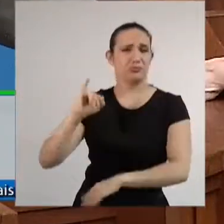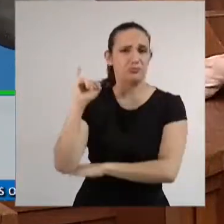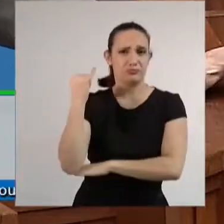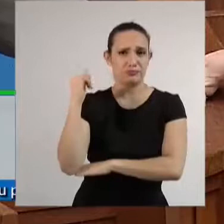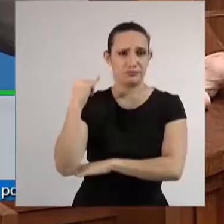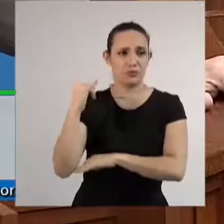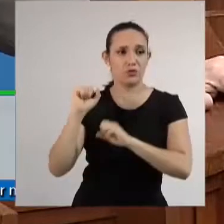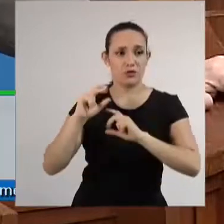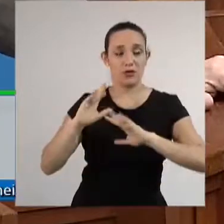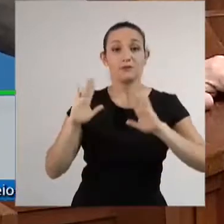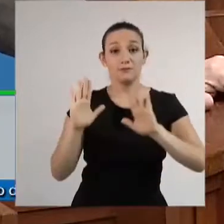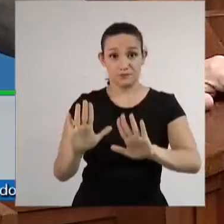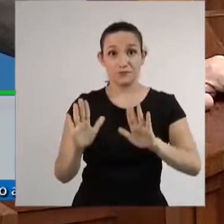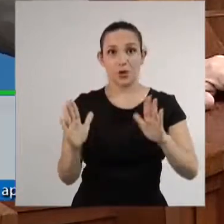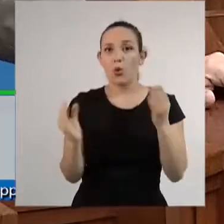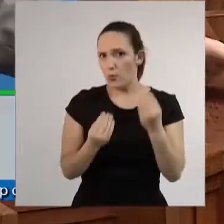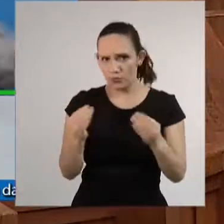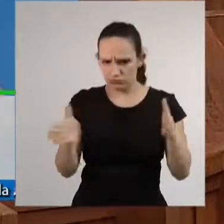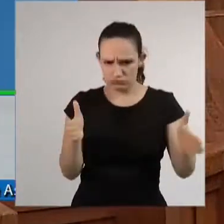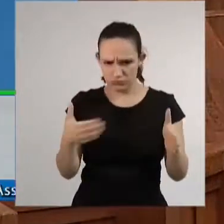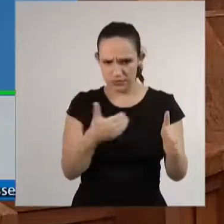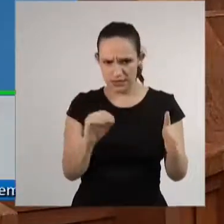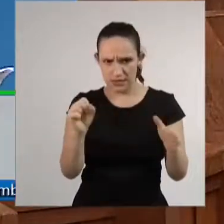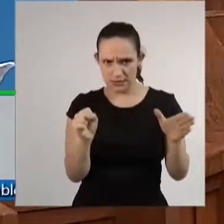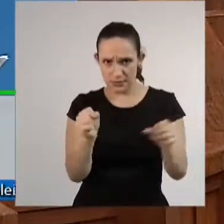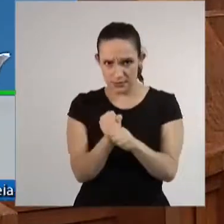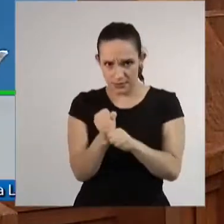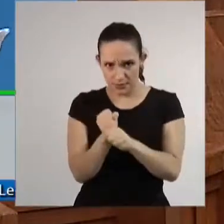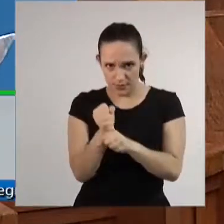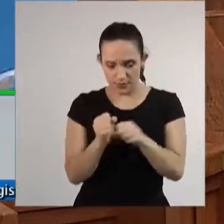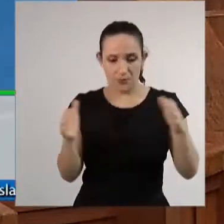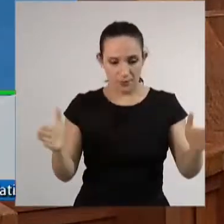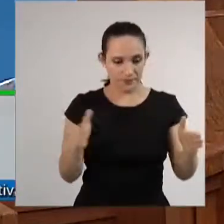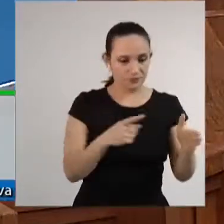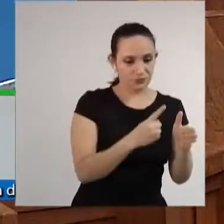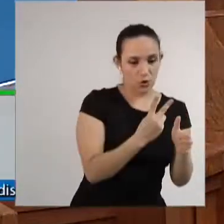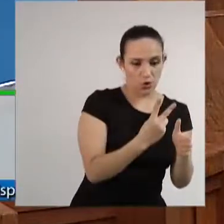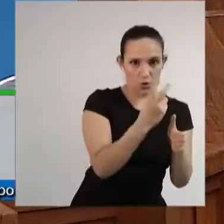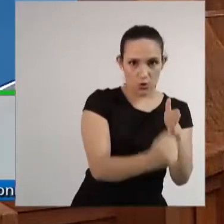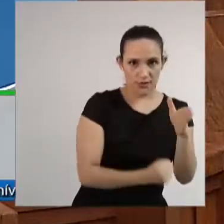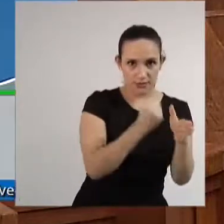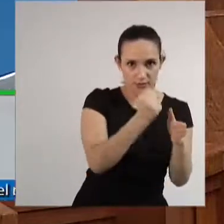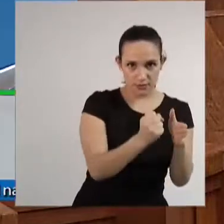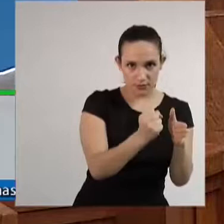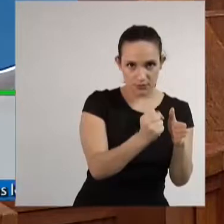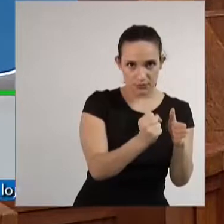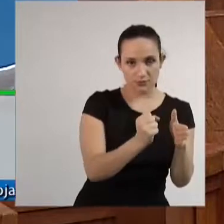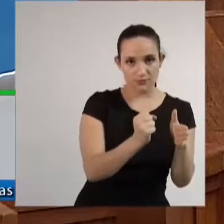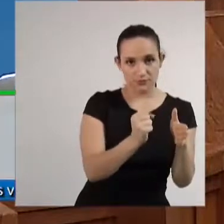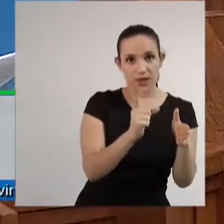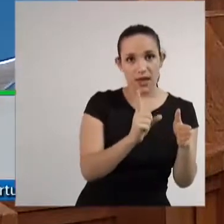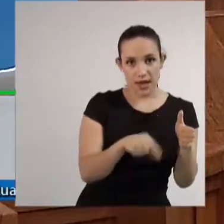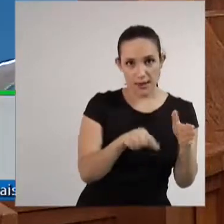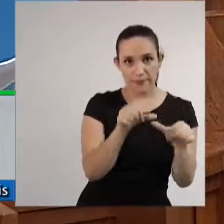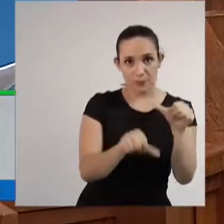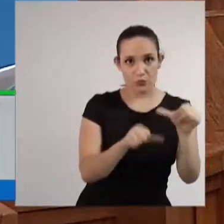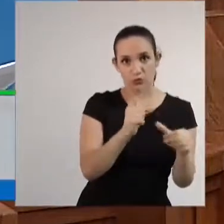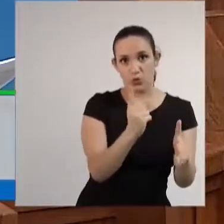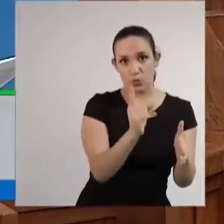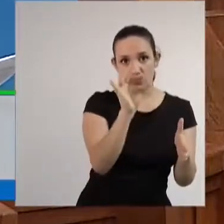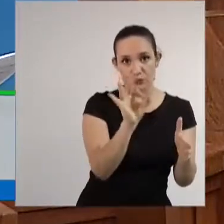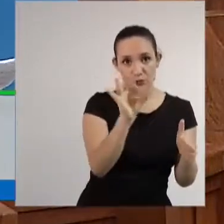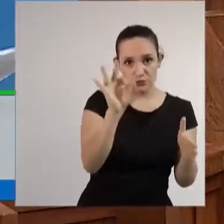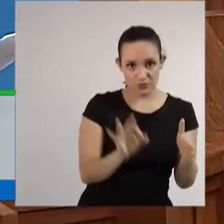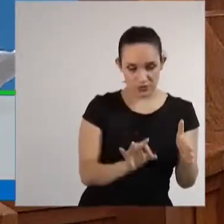Nos 2 primeiros anos, seria 1% esse tributo para